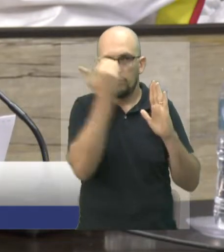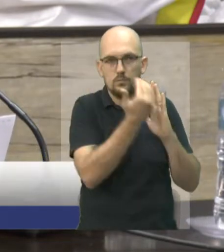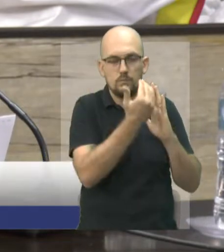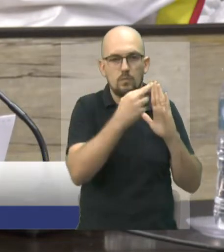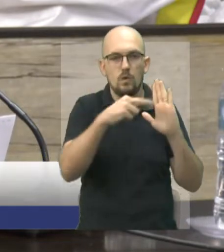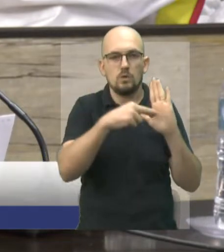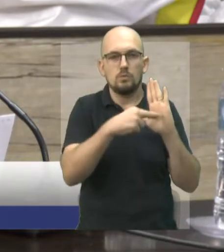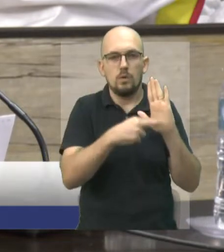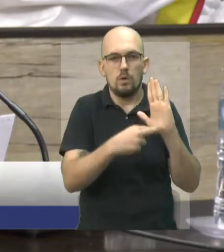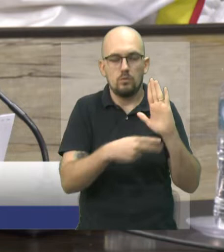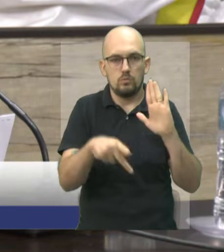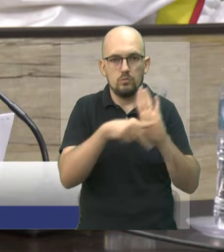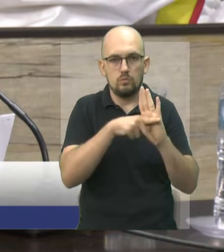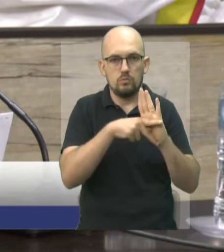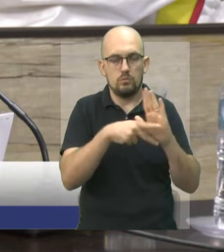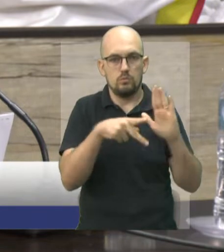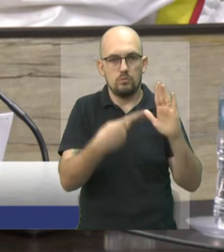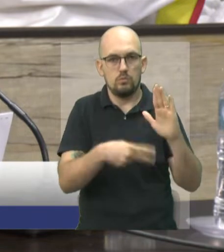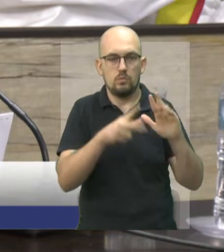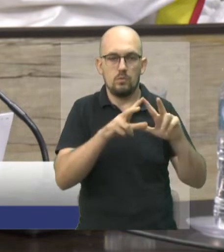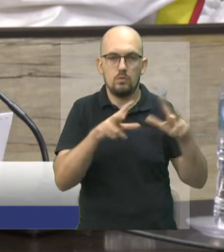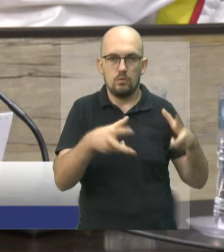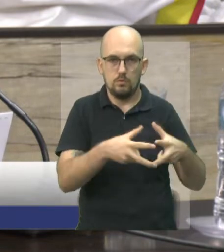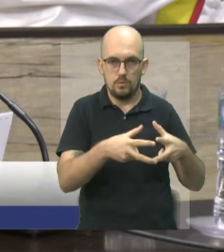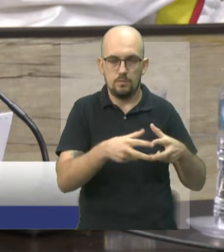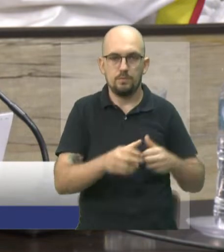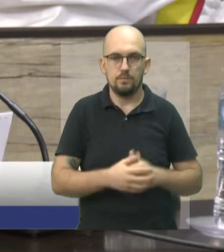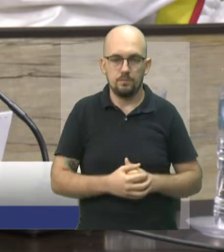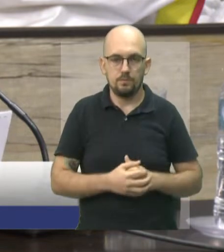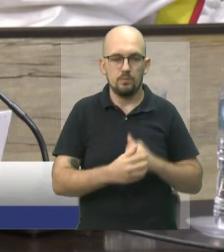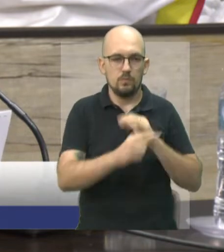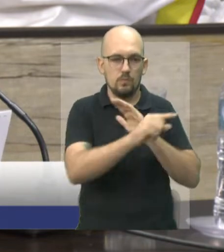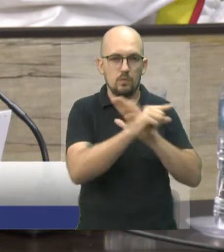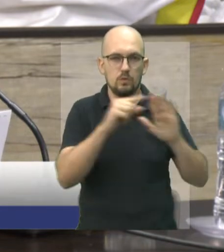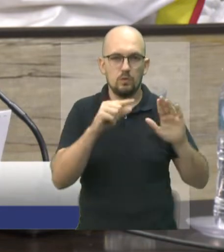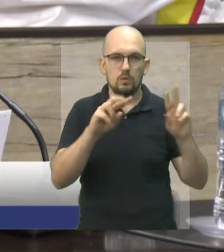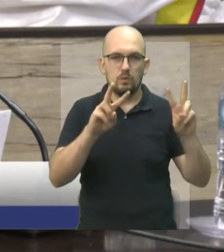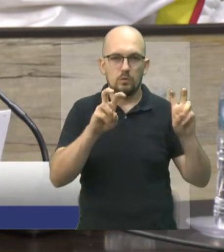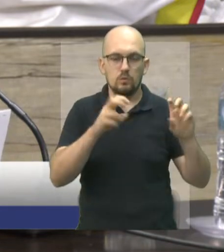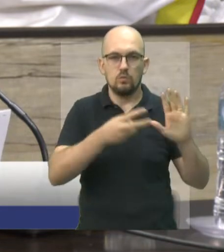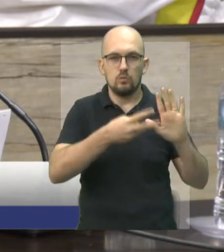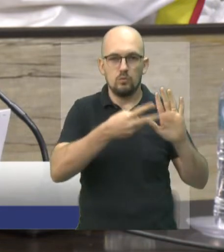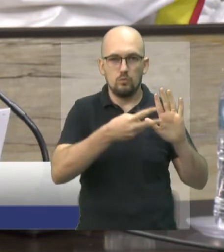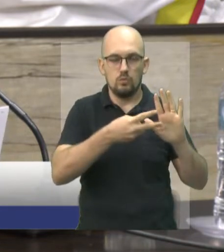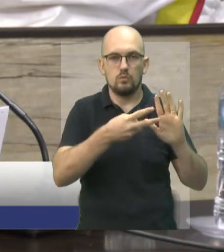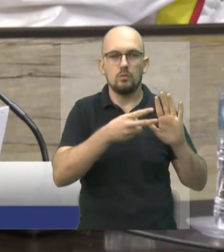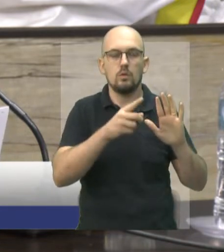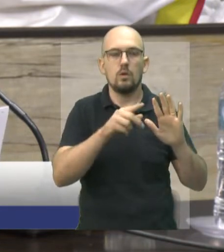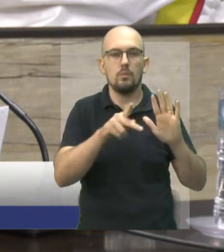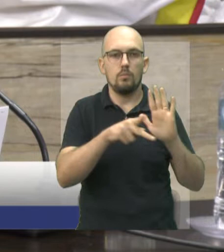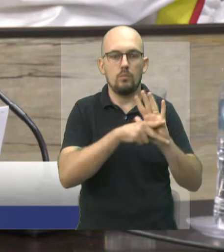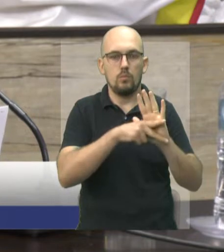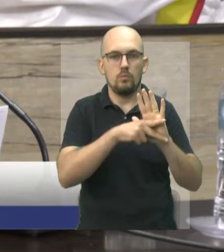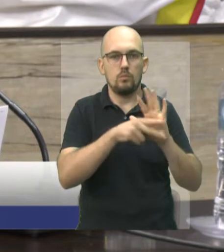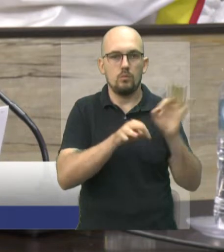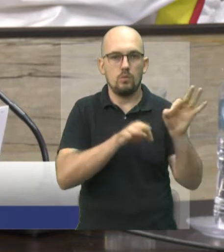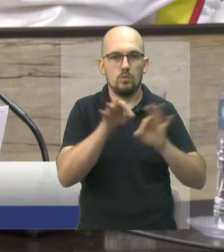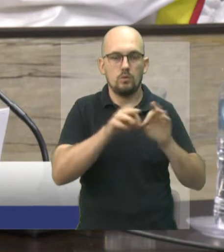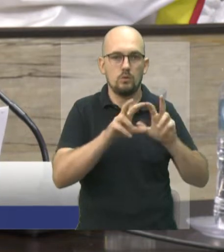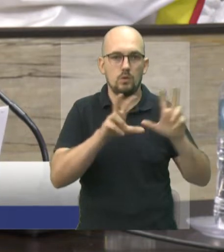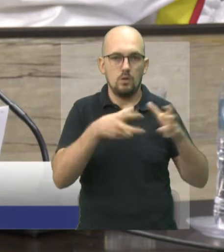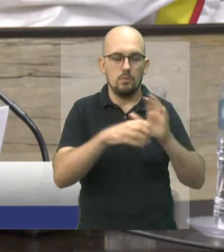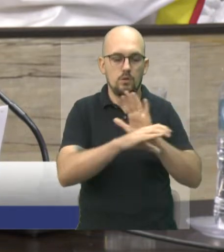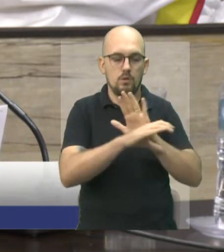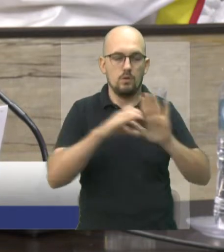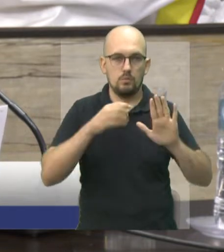interno desta Casa de Leis, título 2, da Organização da Câmara Municipal, capítulo